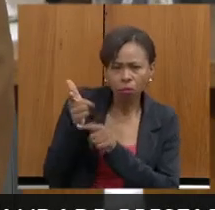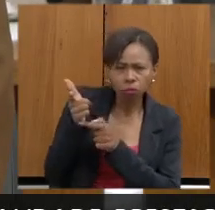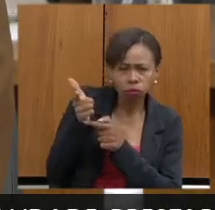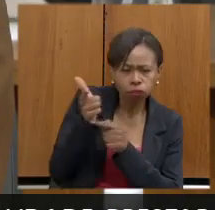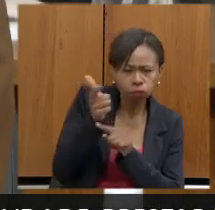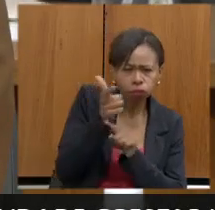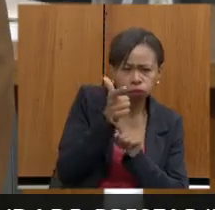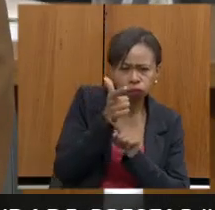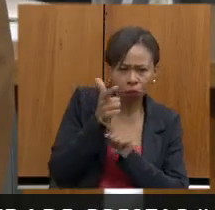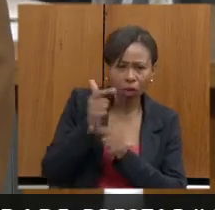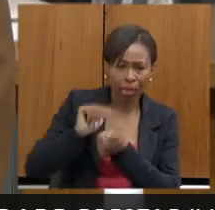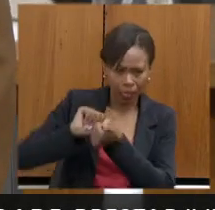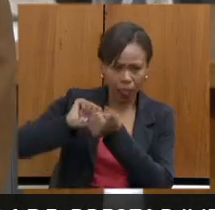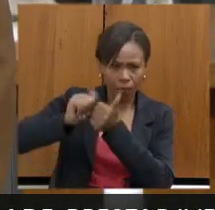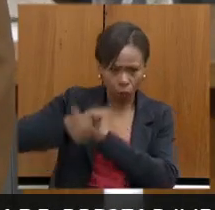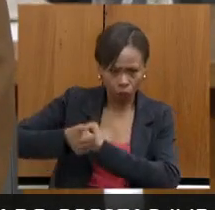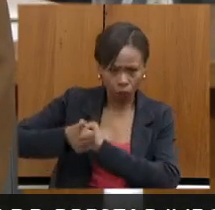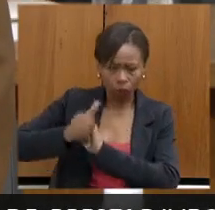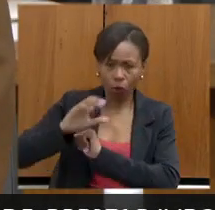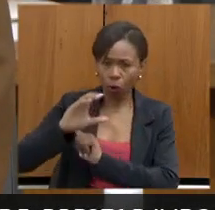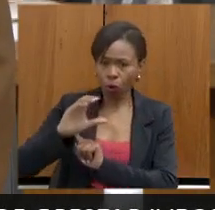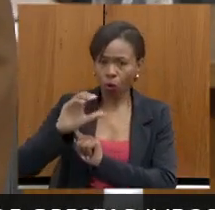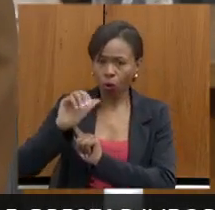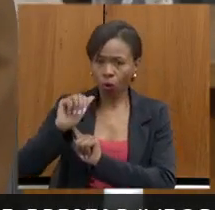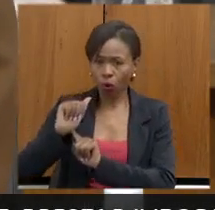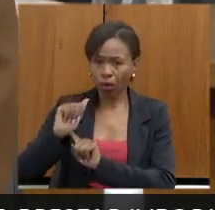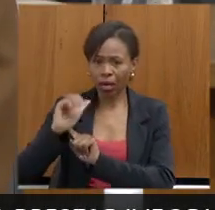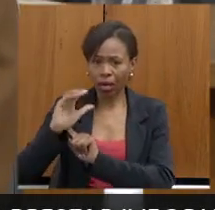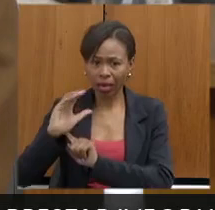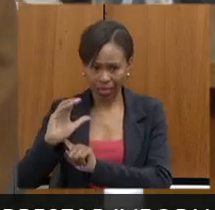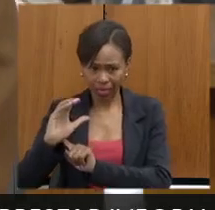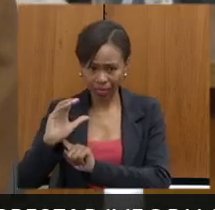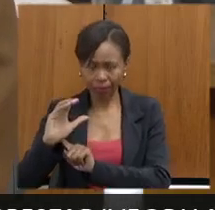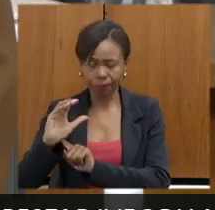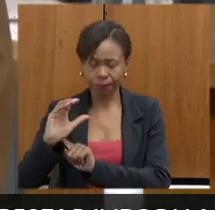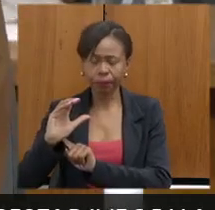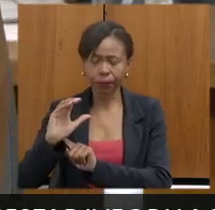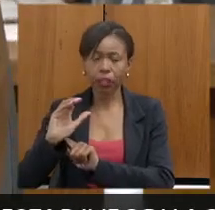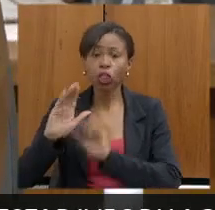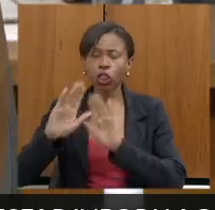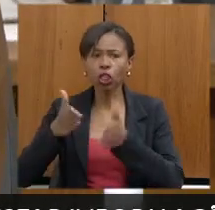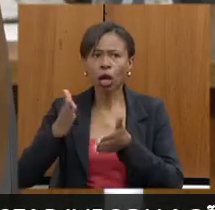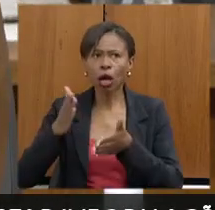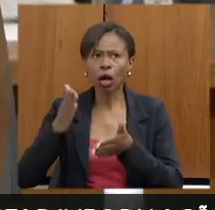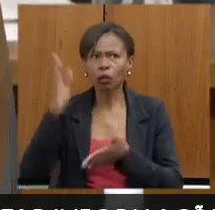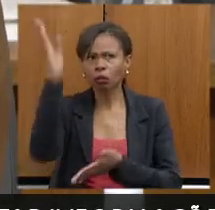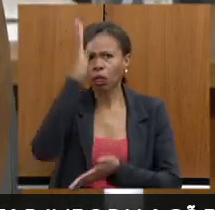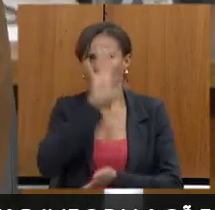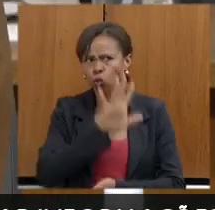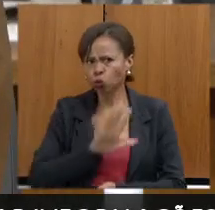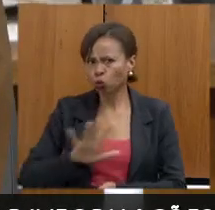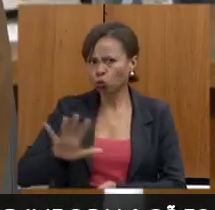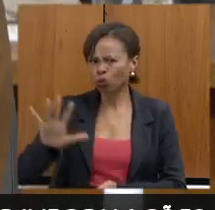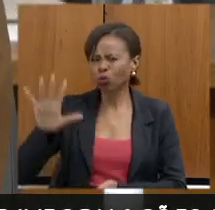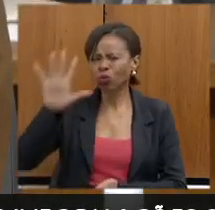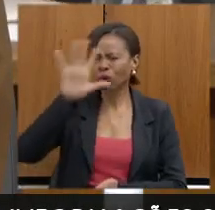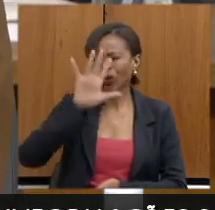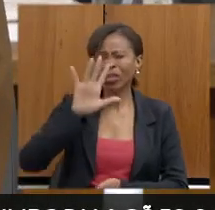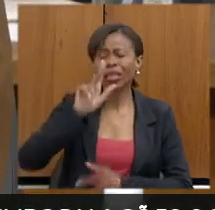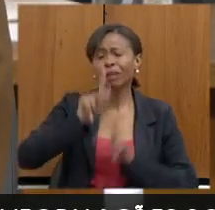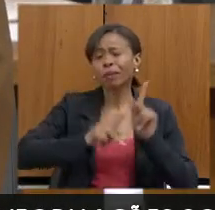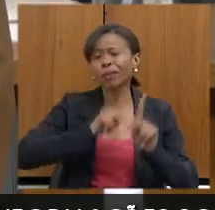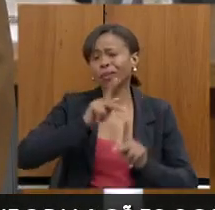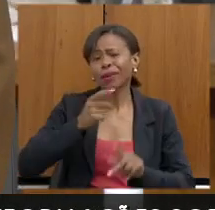né E às vezes tão fazendo uma interpretação isso aconteceu no no Brasil como um todo e faz uma interpretação